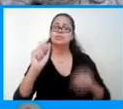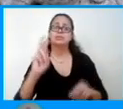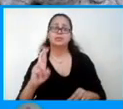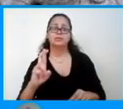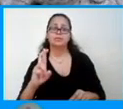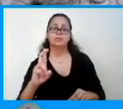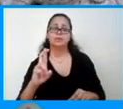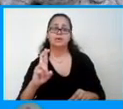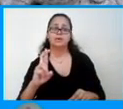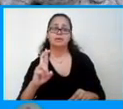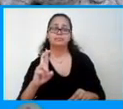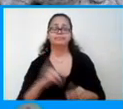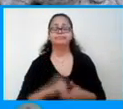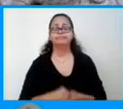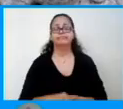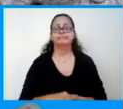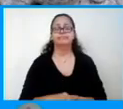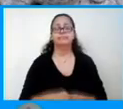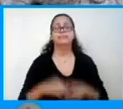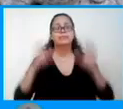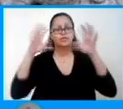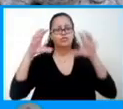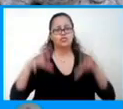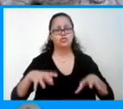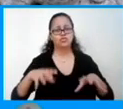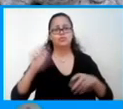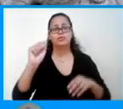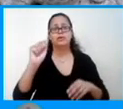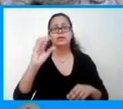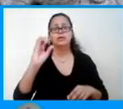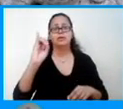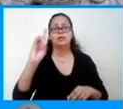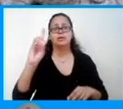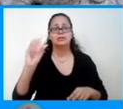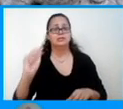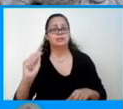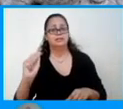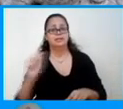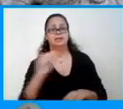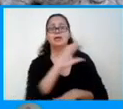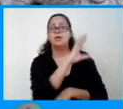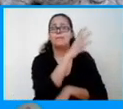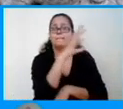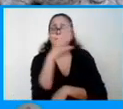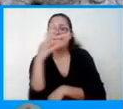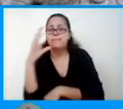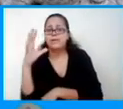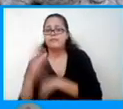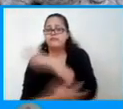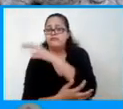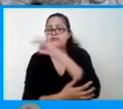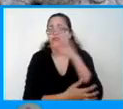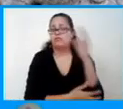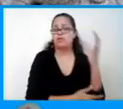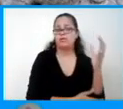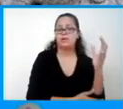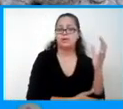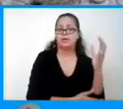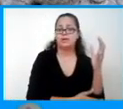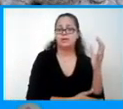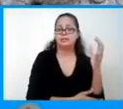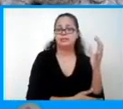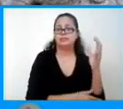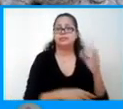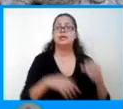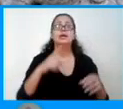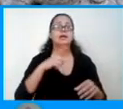um fenômeno que causa a chuva ácida. Certo? Aqui a gente tem uma floresta bem devastada por uma chuva ácida, e aqui nós temos estátuas